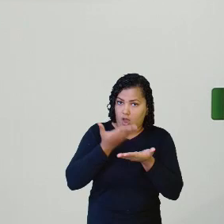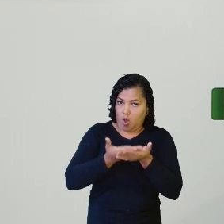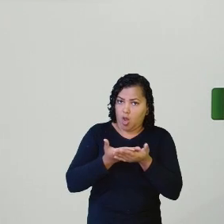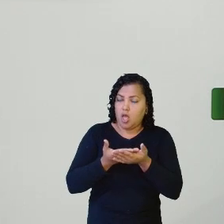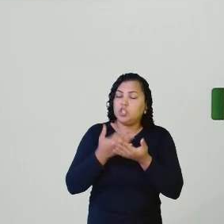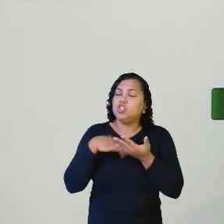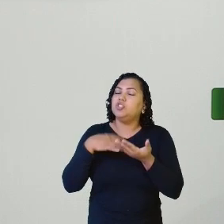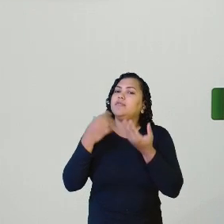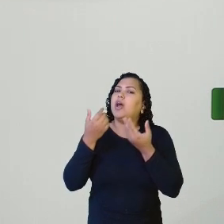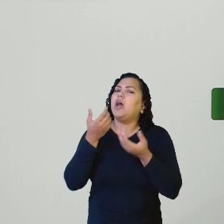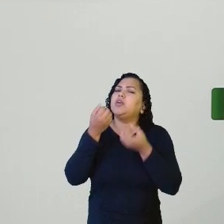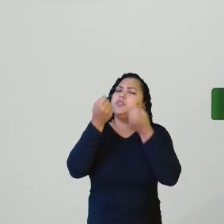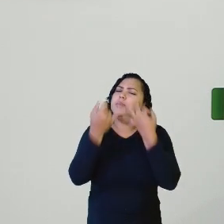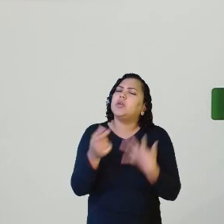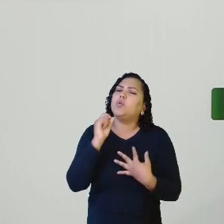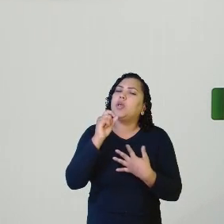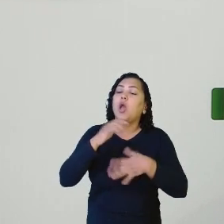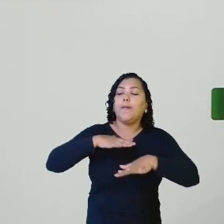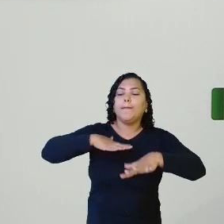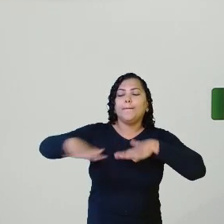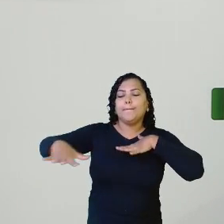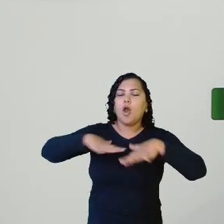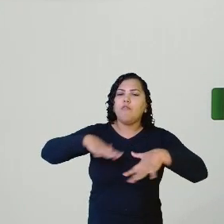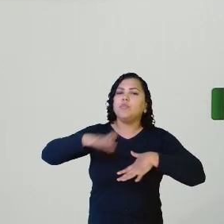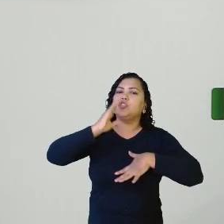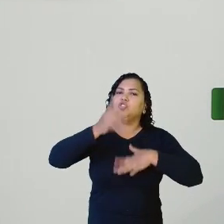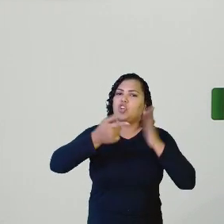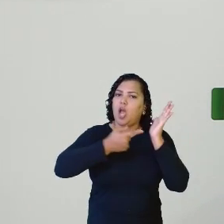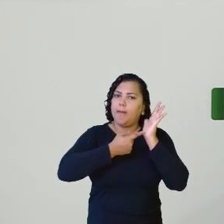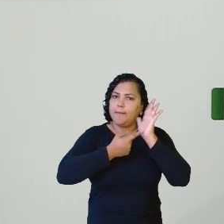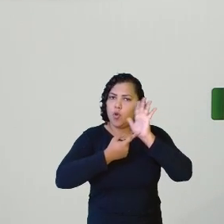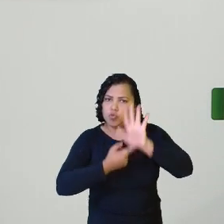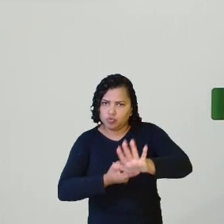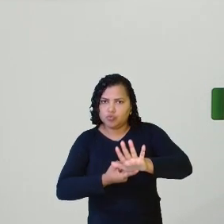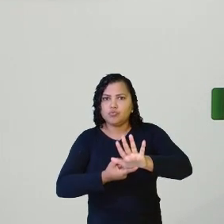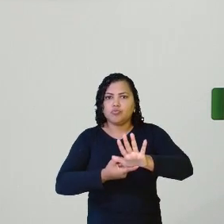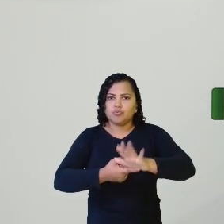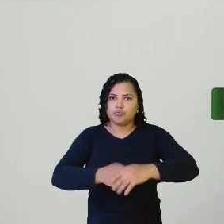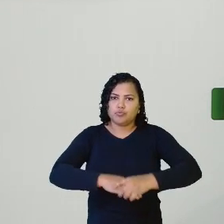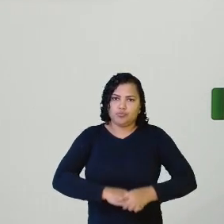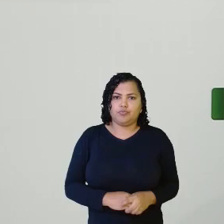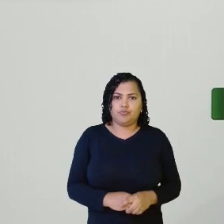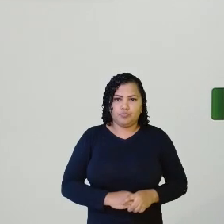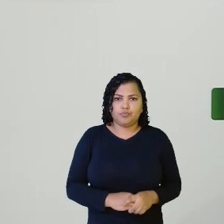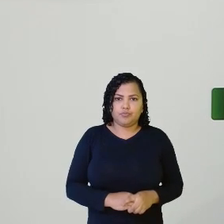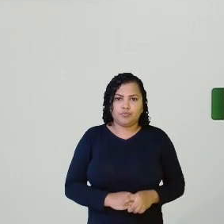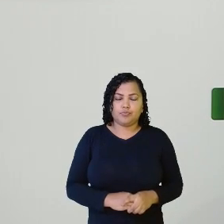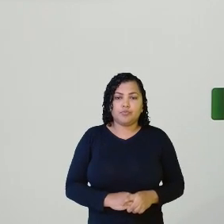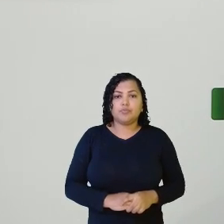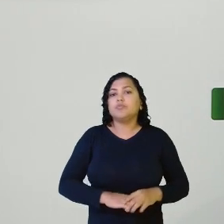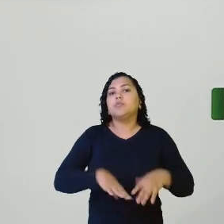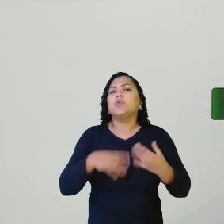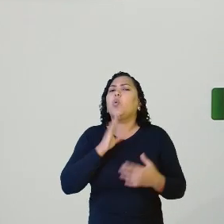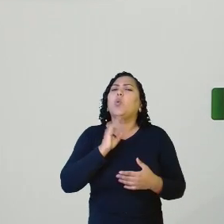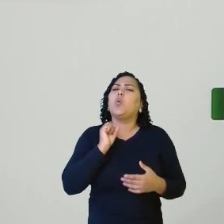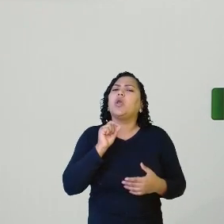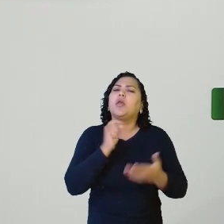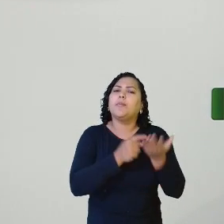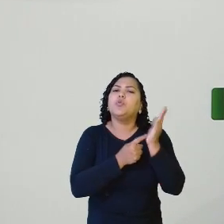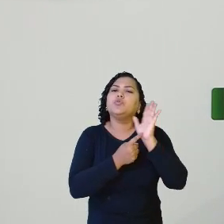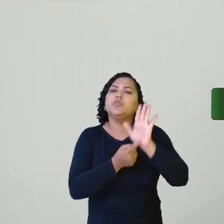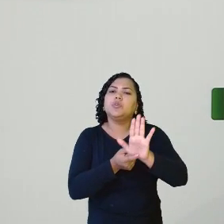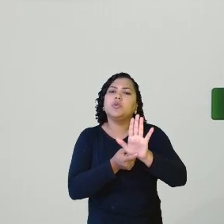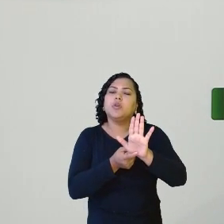que eu mostrei aqui a vocês no protótipo do sistema solar. Então, o que foi que eu mostrei?